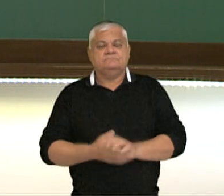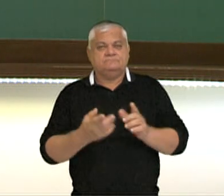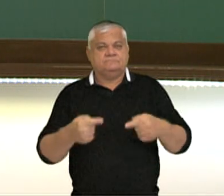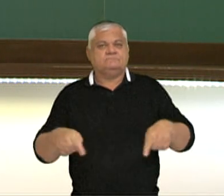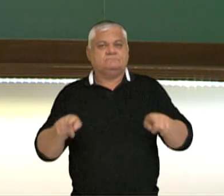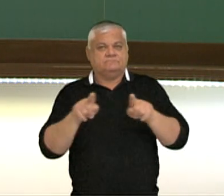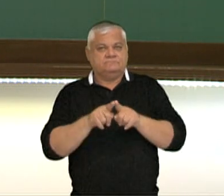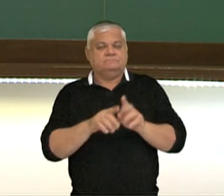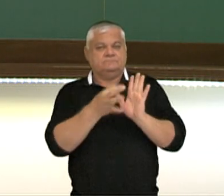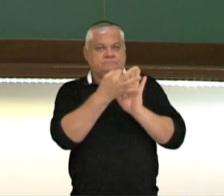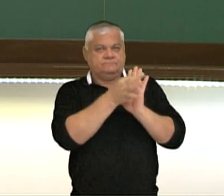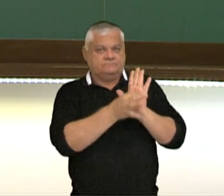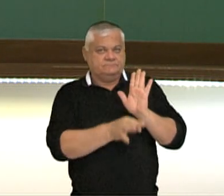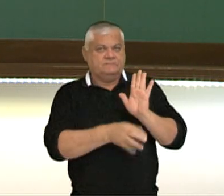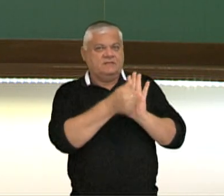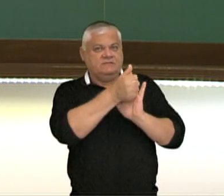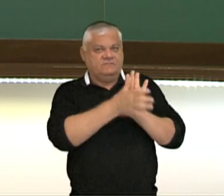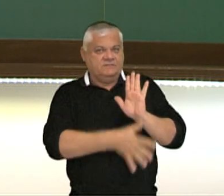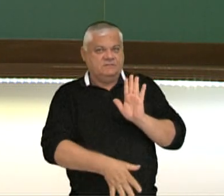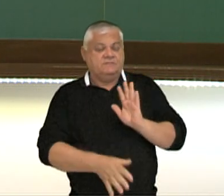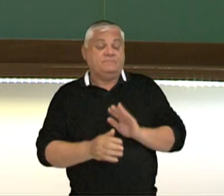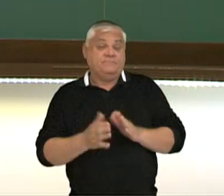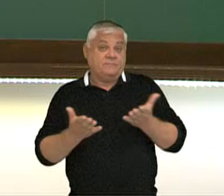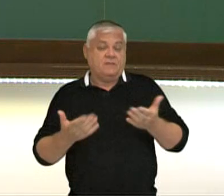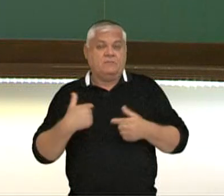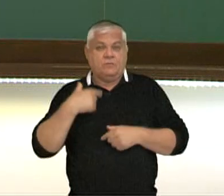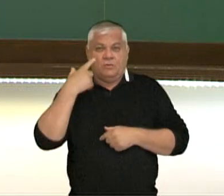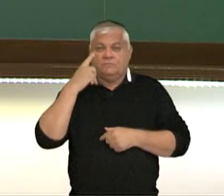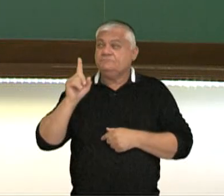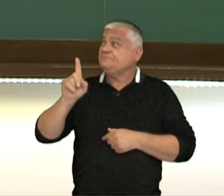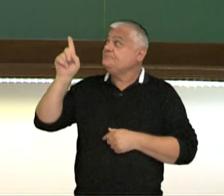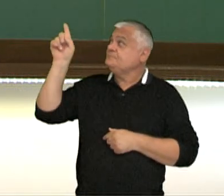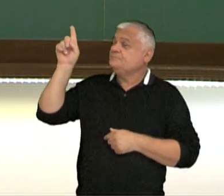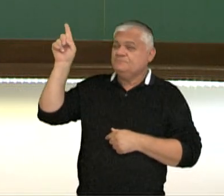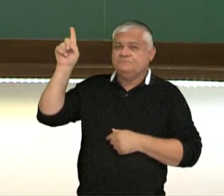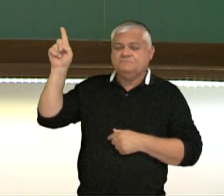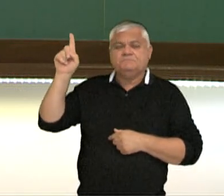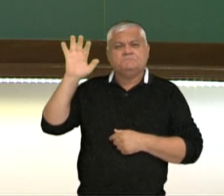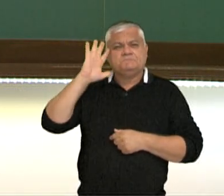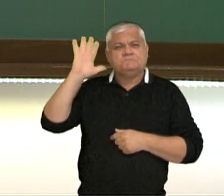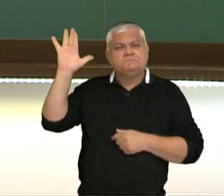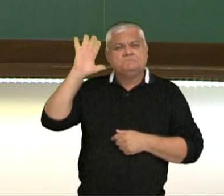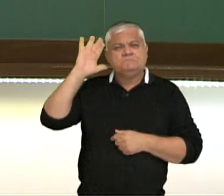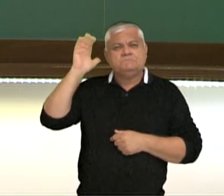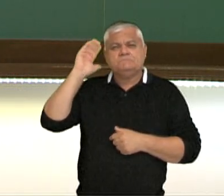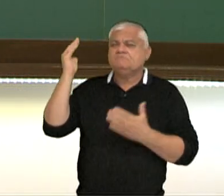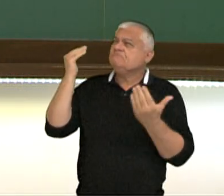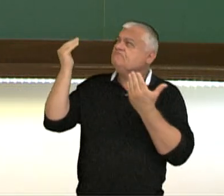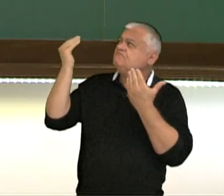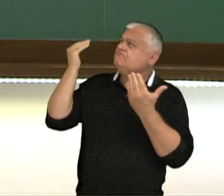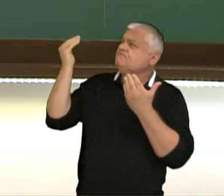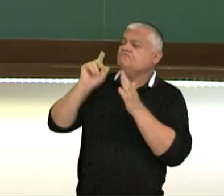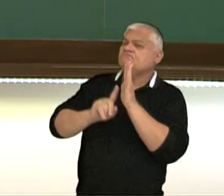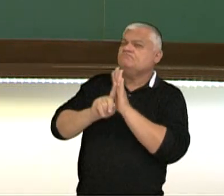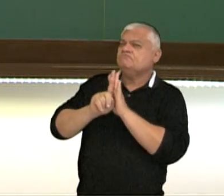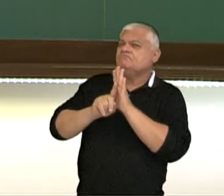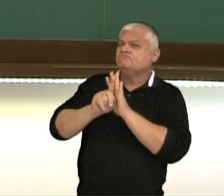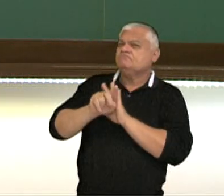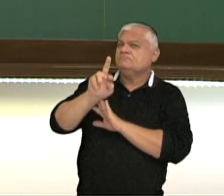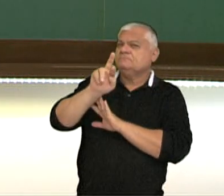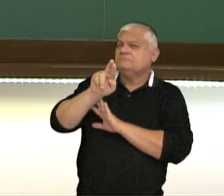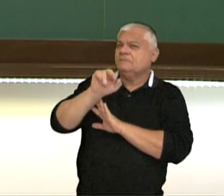Voltamos com a correção da atividade, então, analisando tudo que nós pensamos até aqui. Quais os riscos,